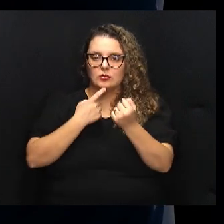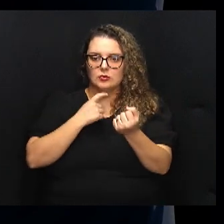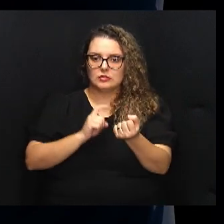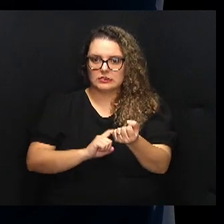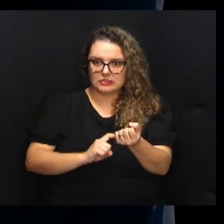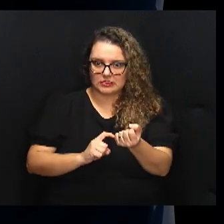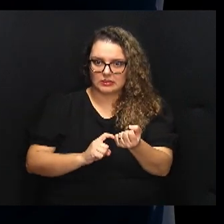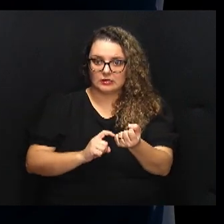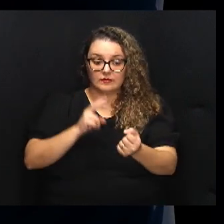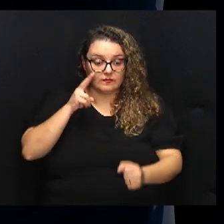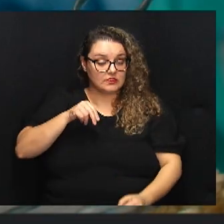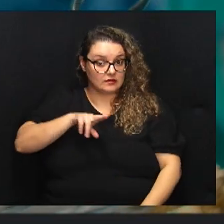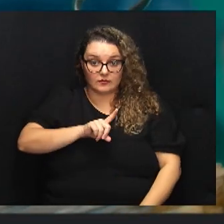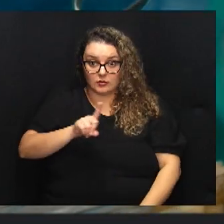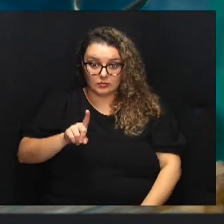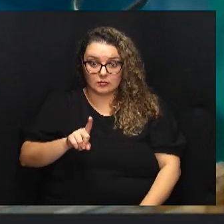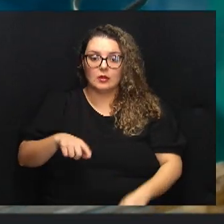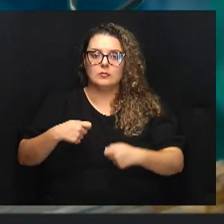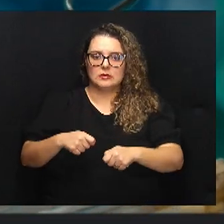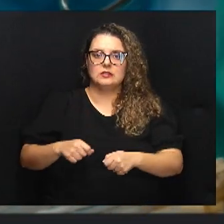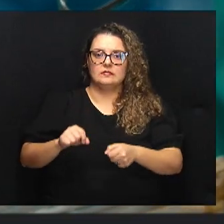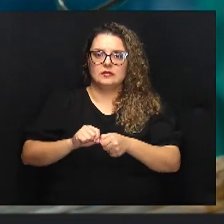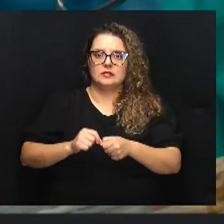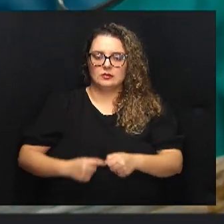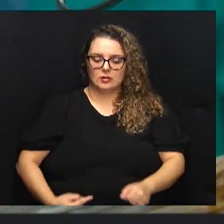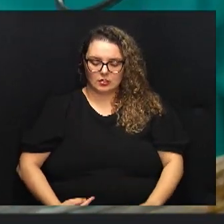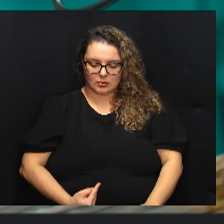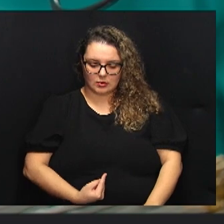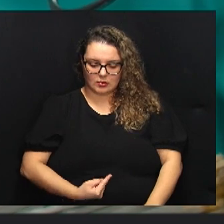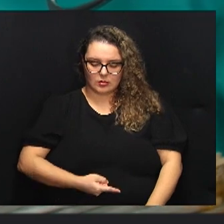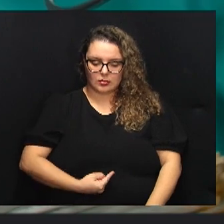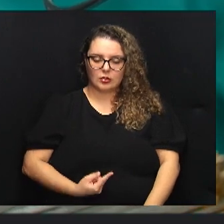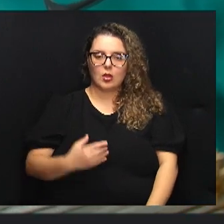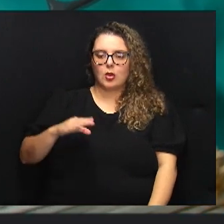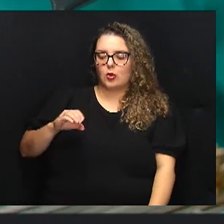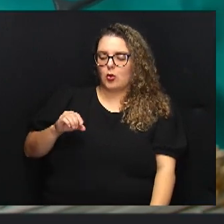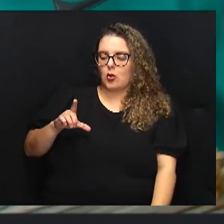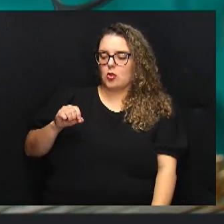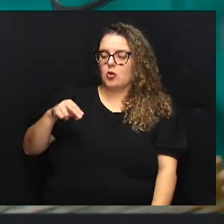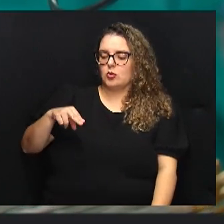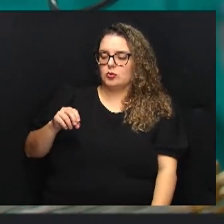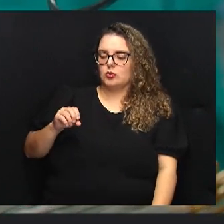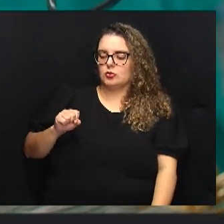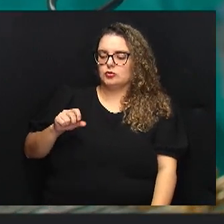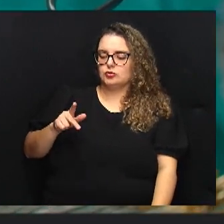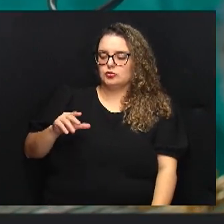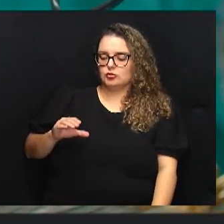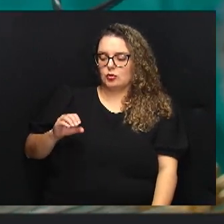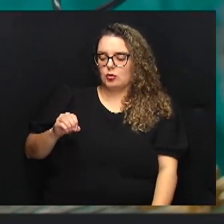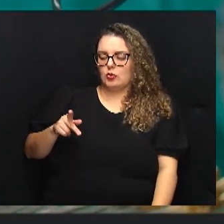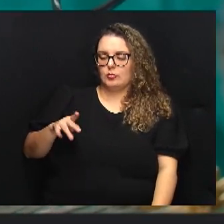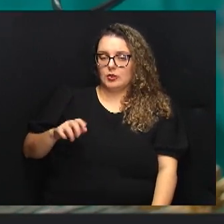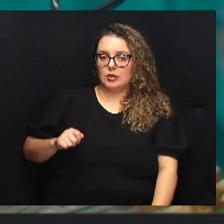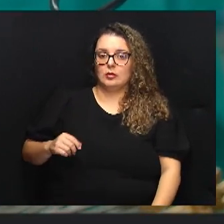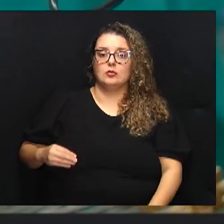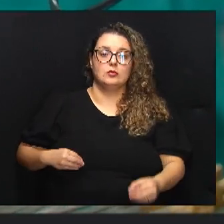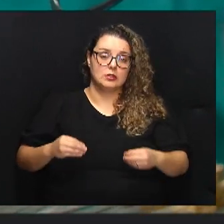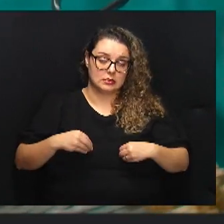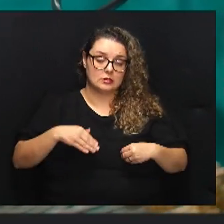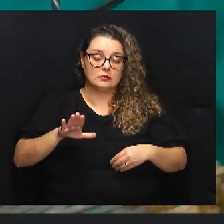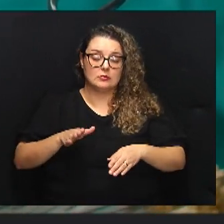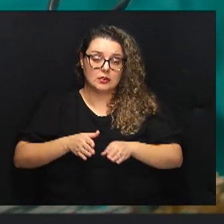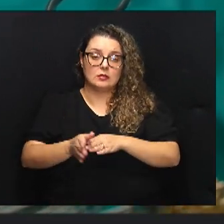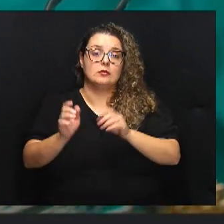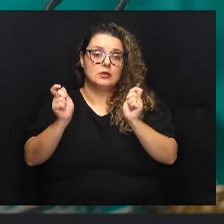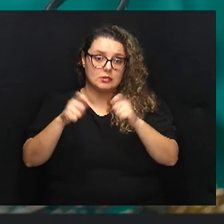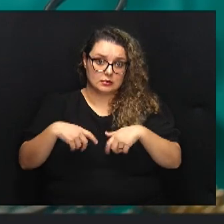obrigatoriamente deve fazer a colonoscopia para investigar, né? Então, hoje, o exame mais bem recomendado, se